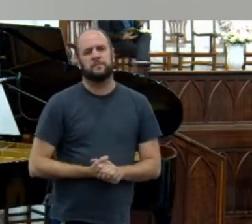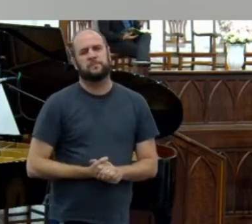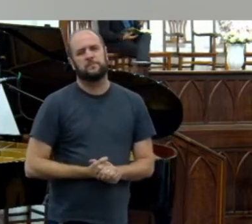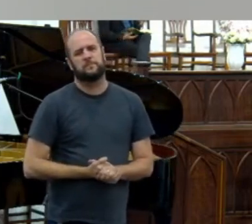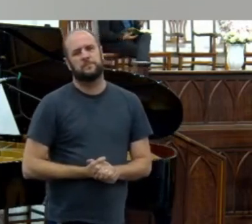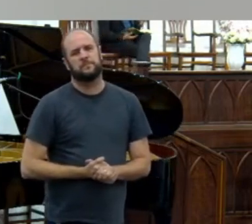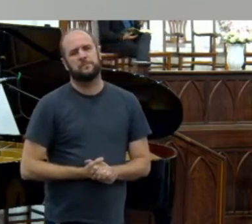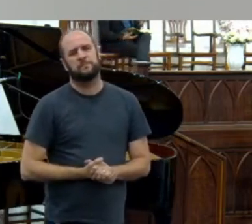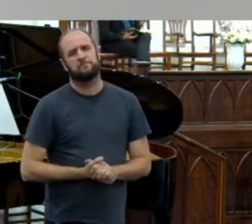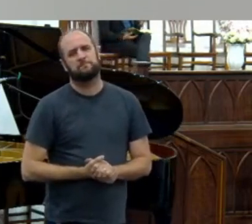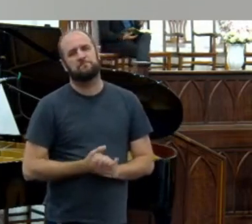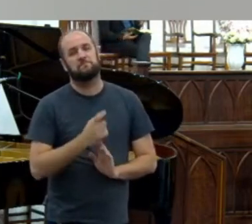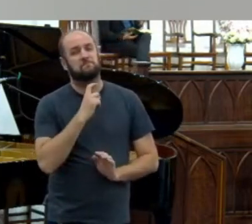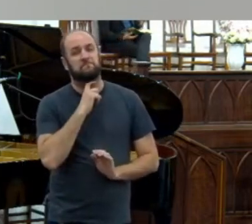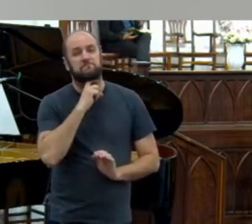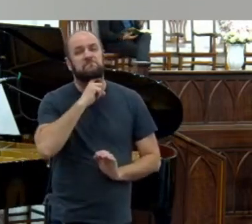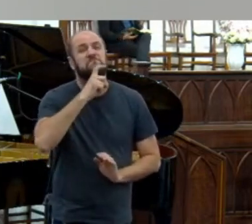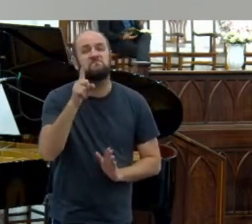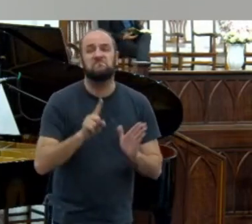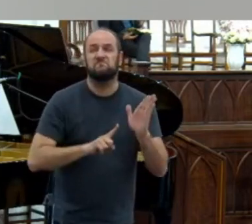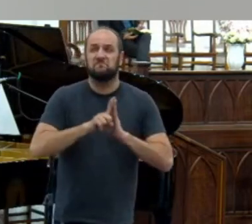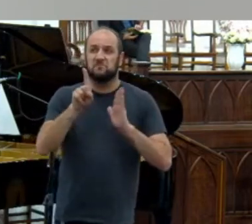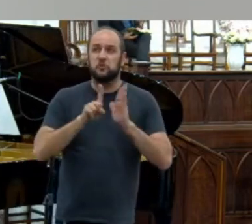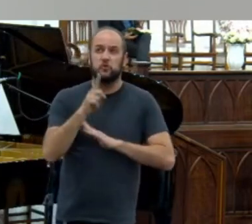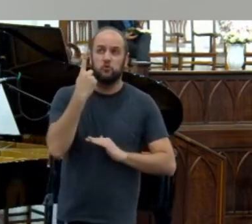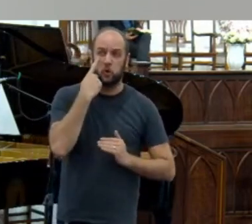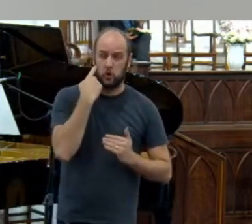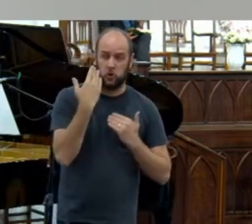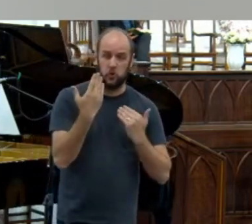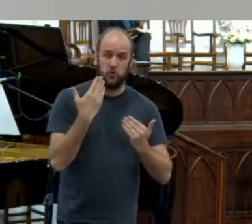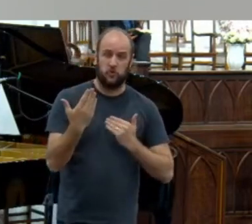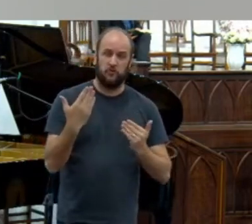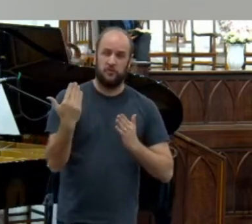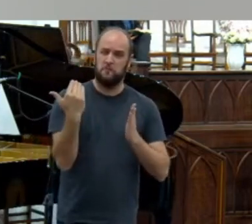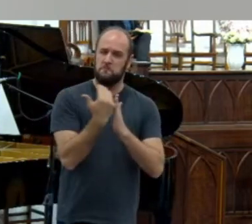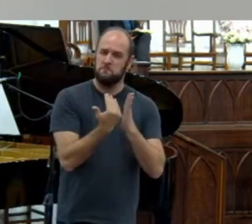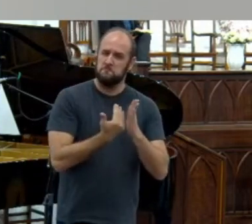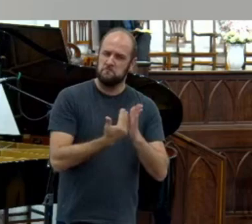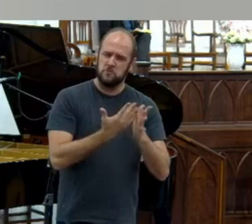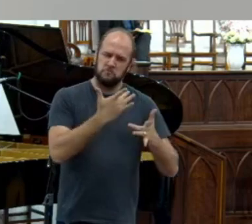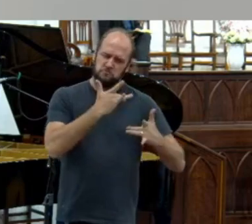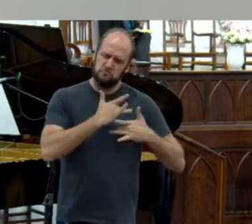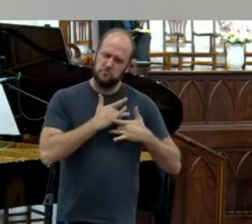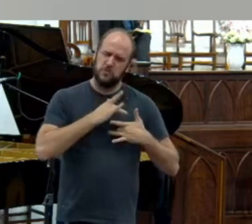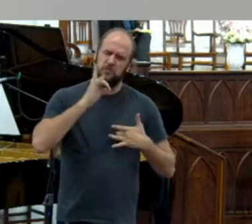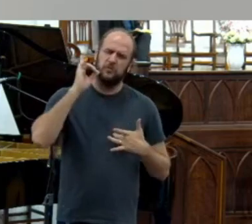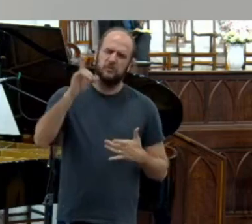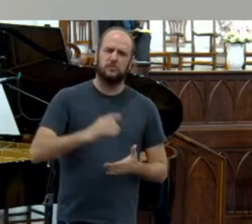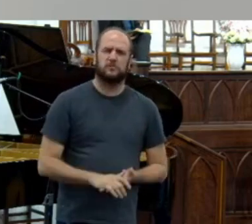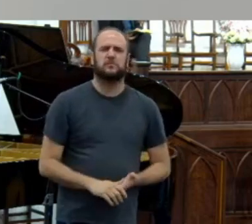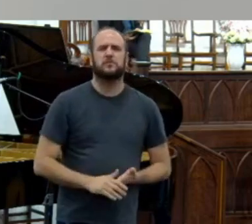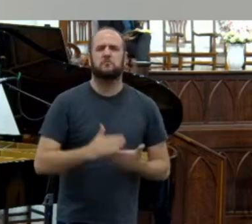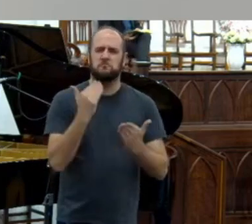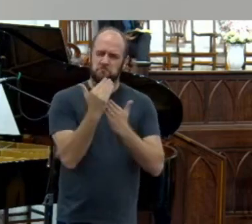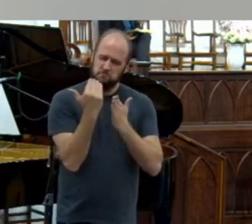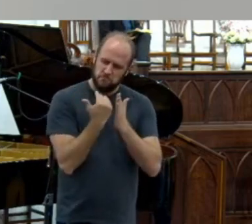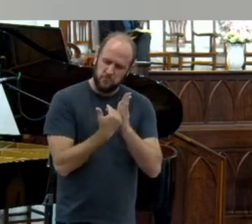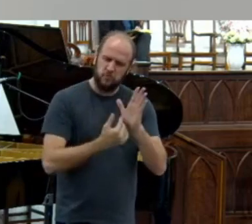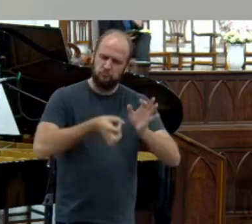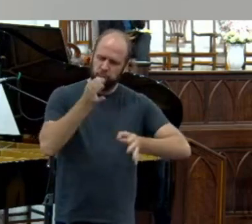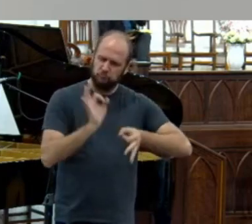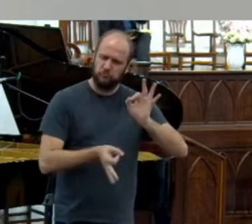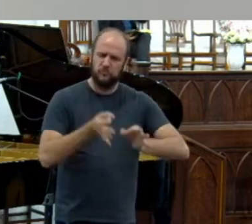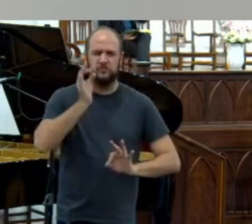Ninguém pode questionar os desígnios misericordiosos de Deus e os desígnios da justiça